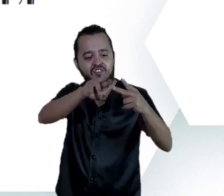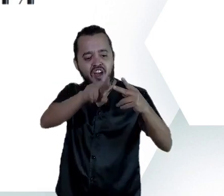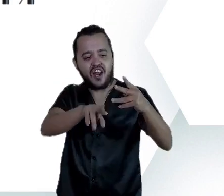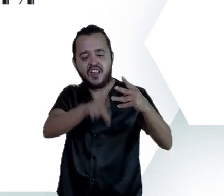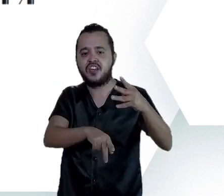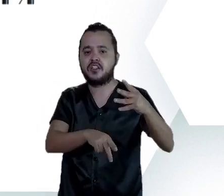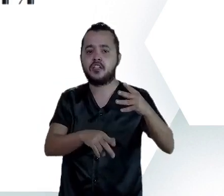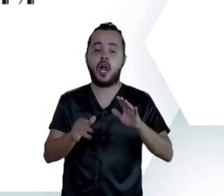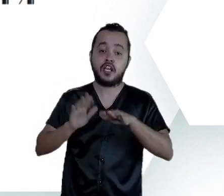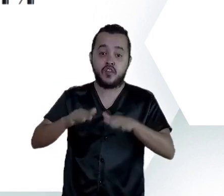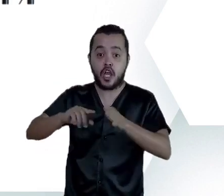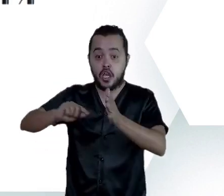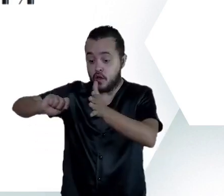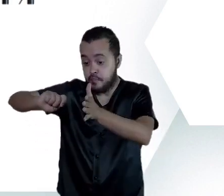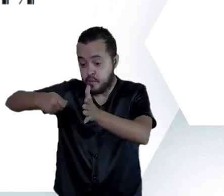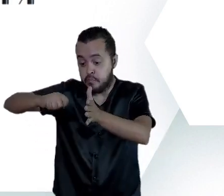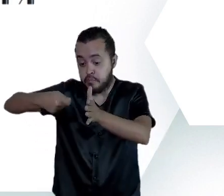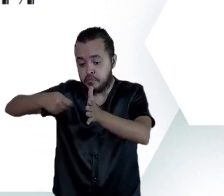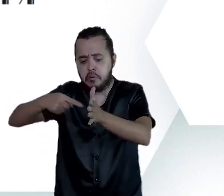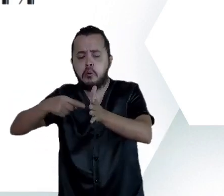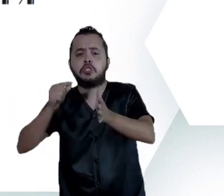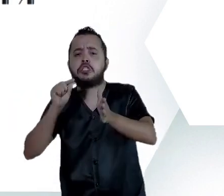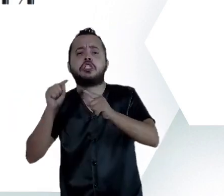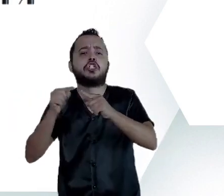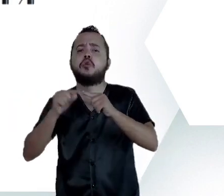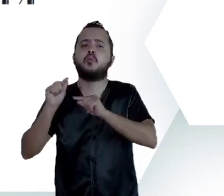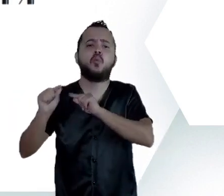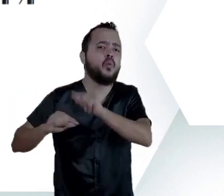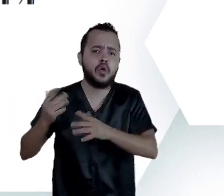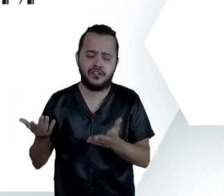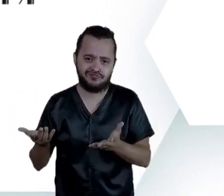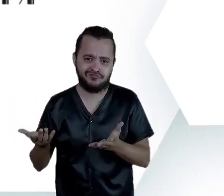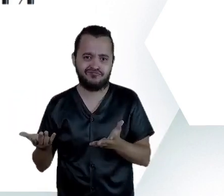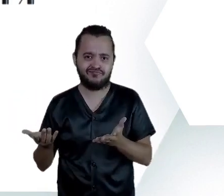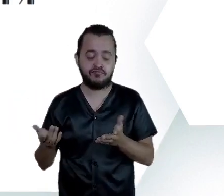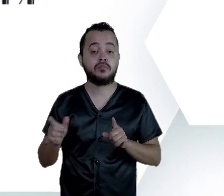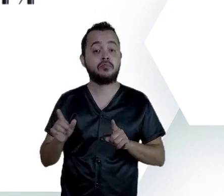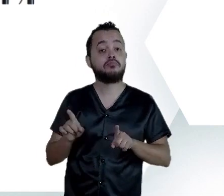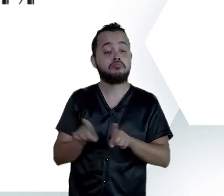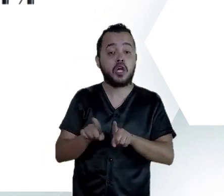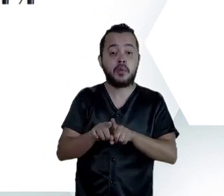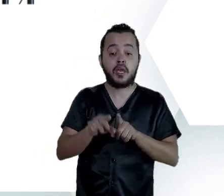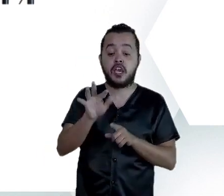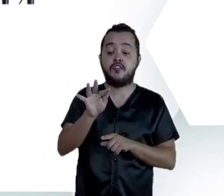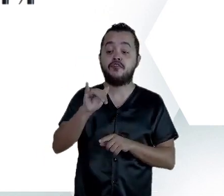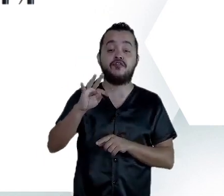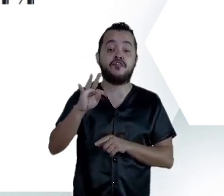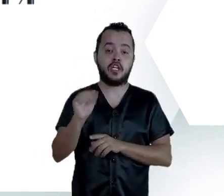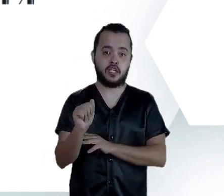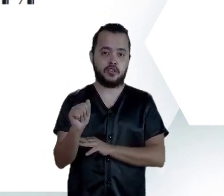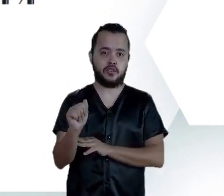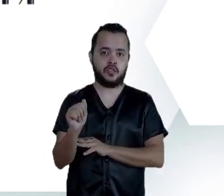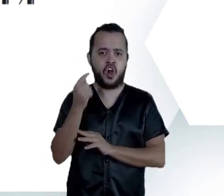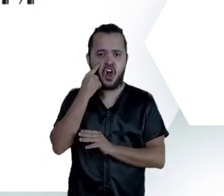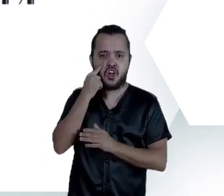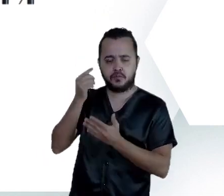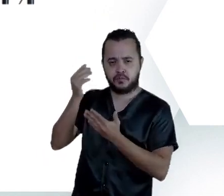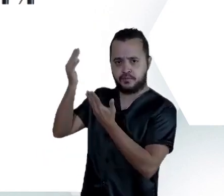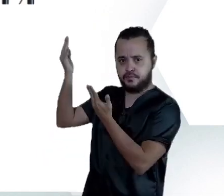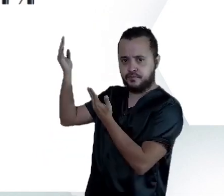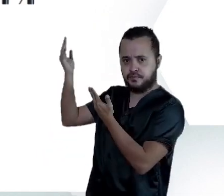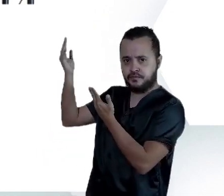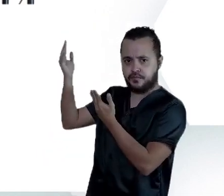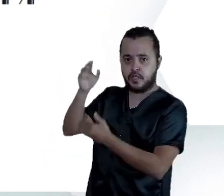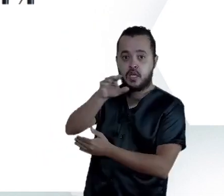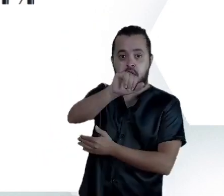parafuso ele pode estar mudando e vocês precisam de todos os tipos de ferramenta. E eu tenho também as fitas, né? Nesse caso eu trouxe aqui uma fita